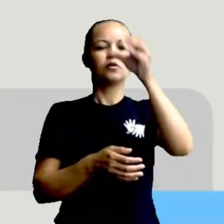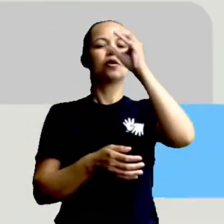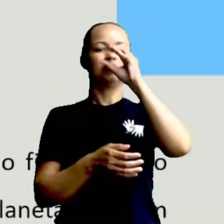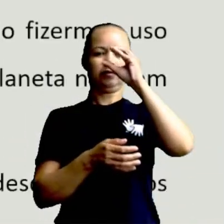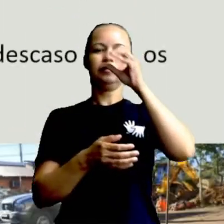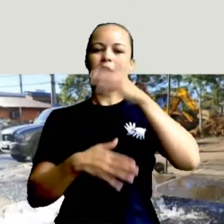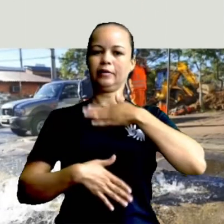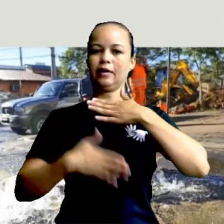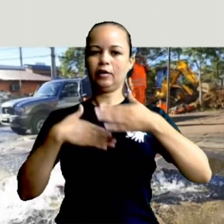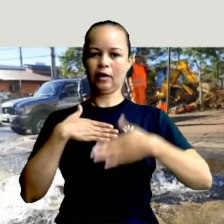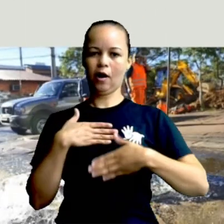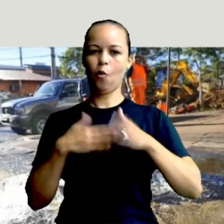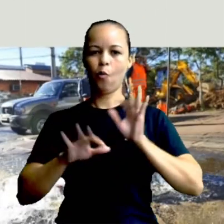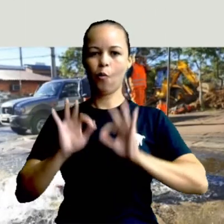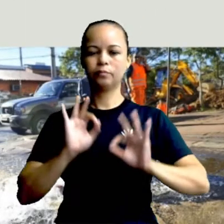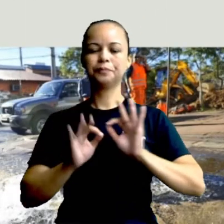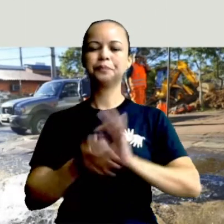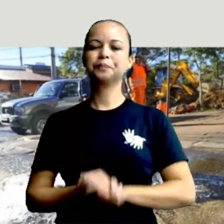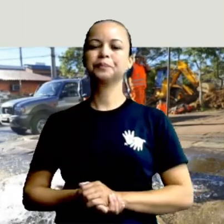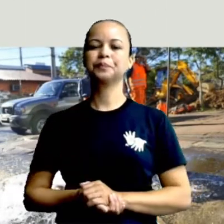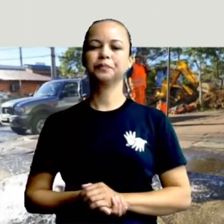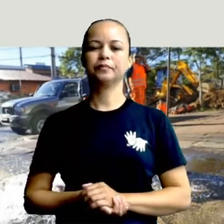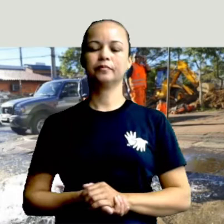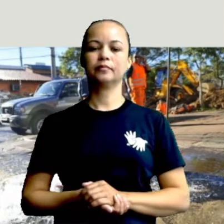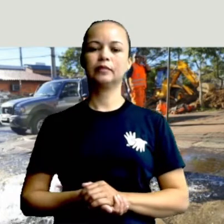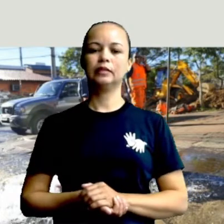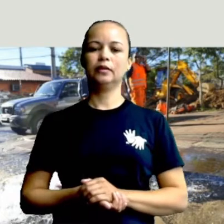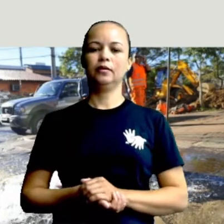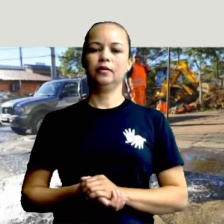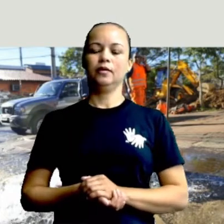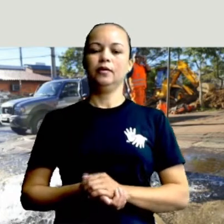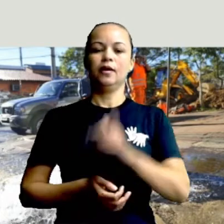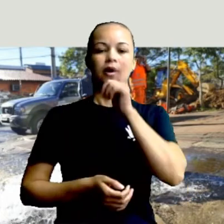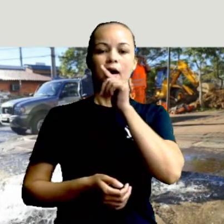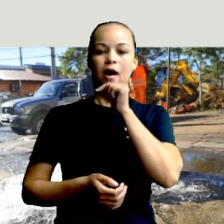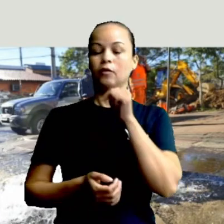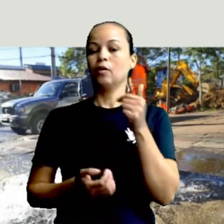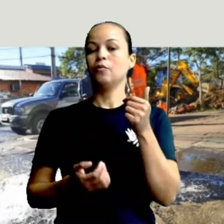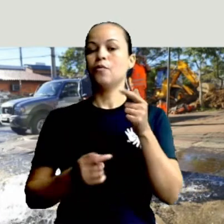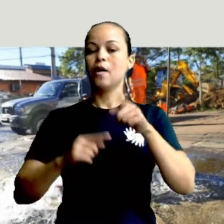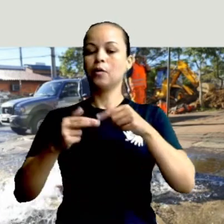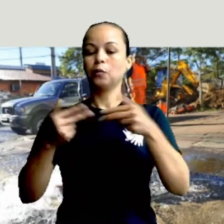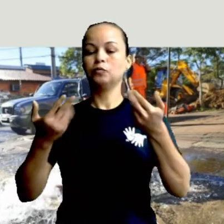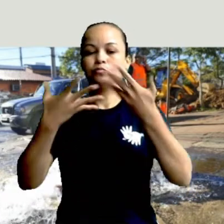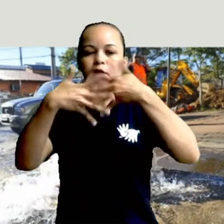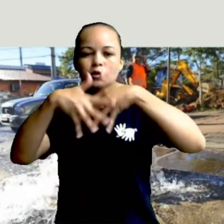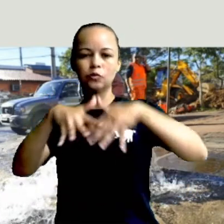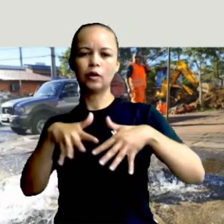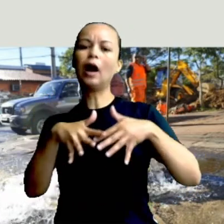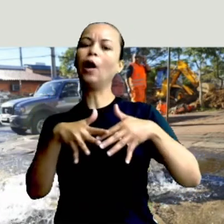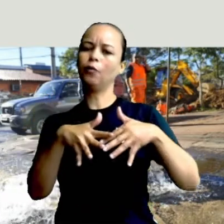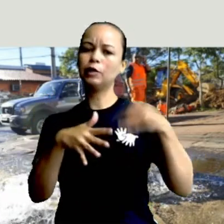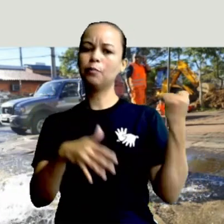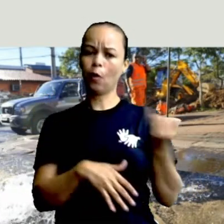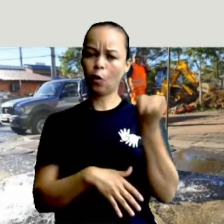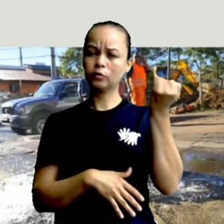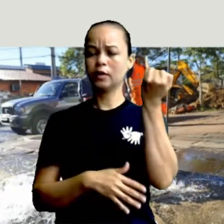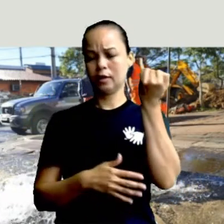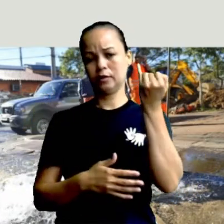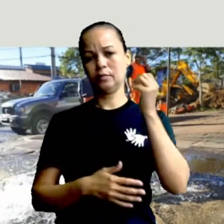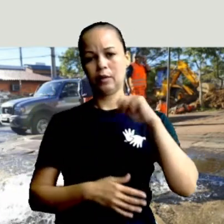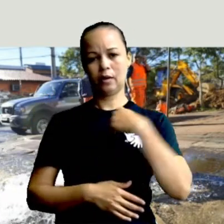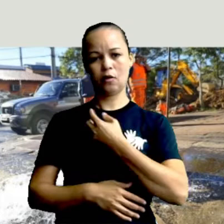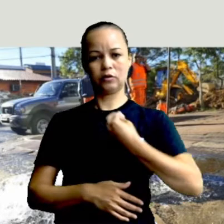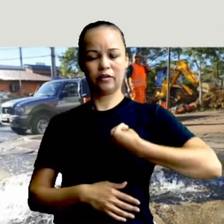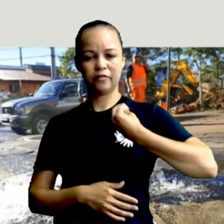hidratar. E a água é um recurso natural indispensável à vida e finito. Se